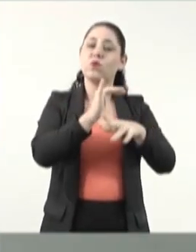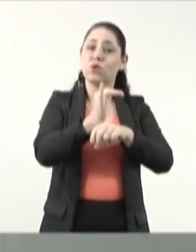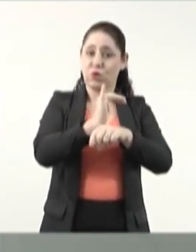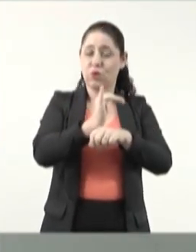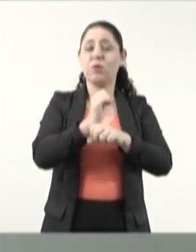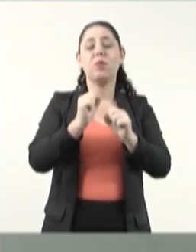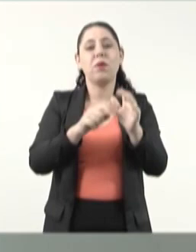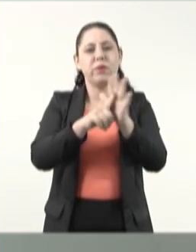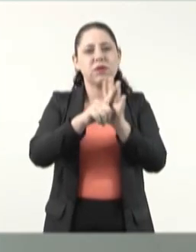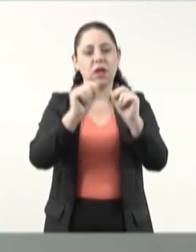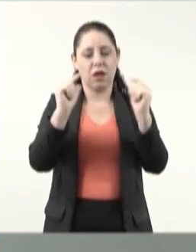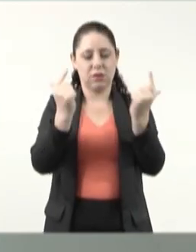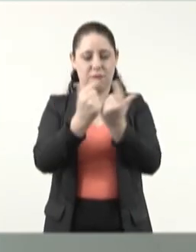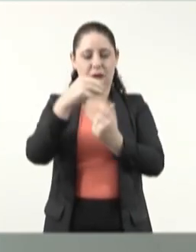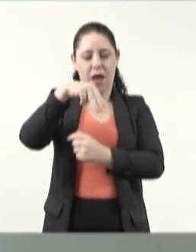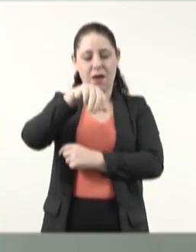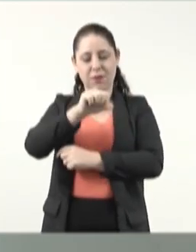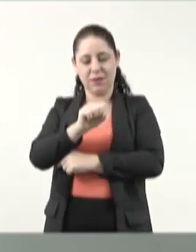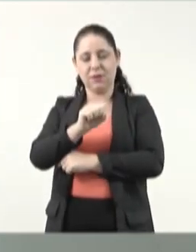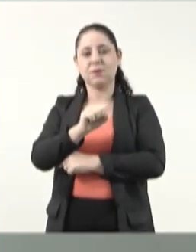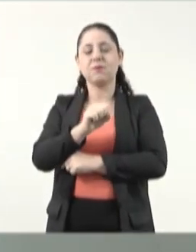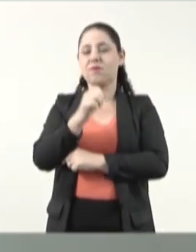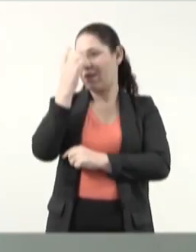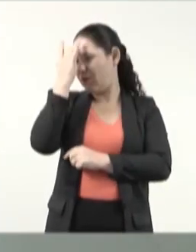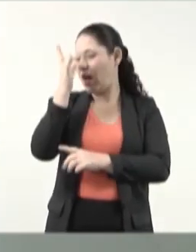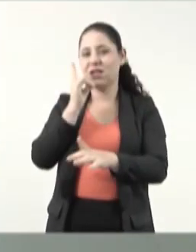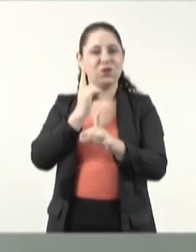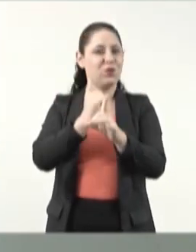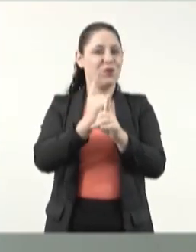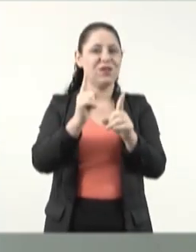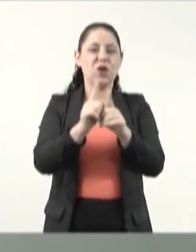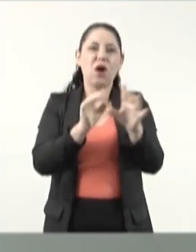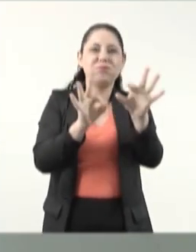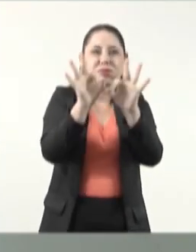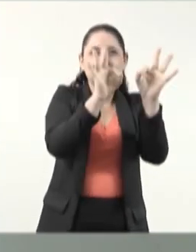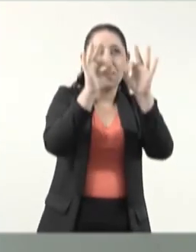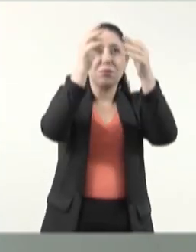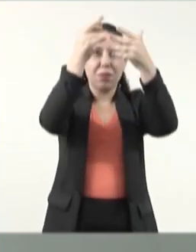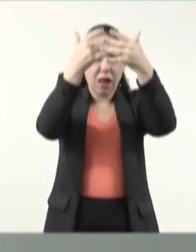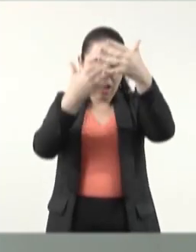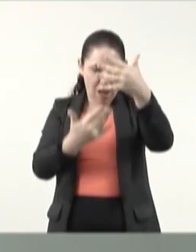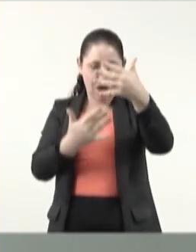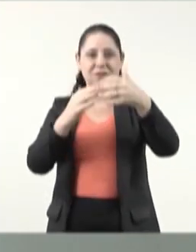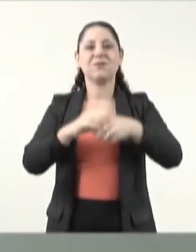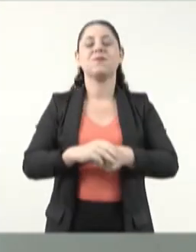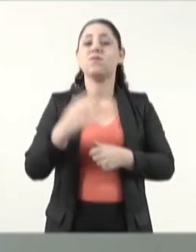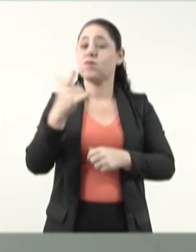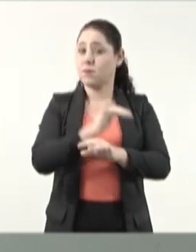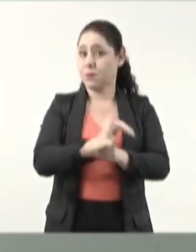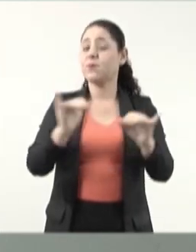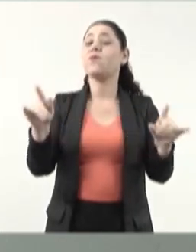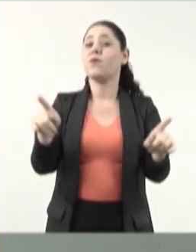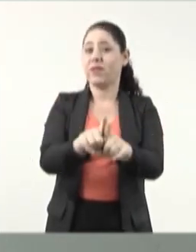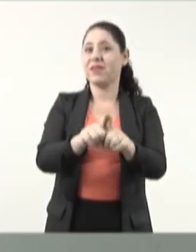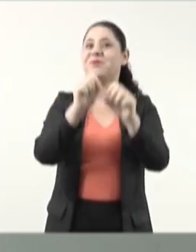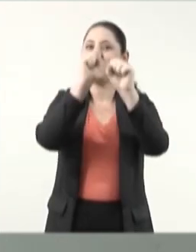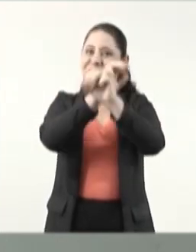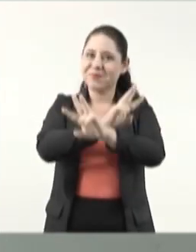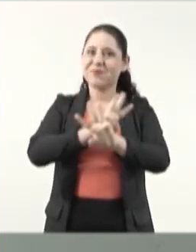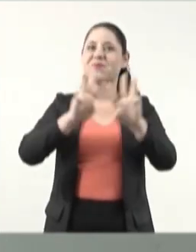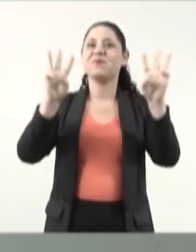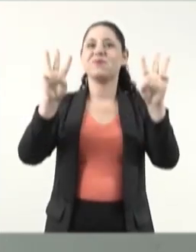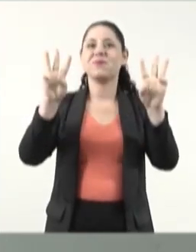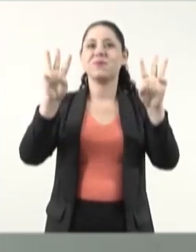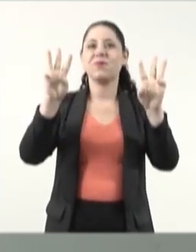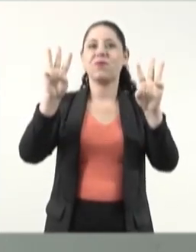você pesquisar por lá, Assembleia Legislativa de MS, é bem fácil achar, tudo organizadinho em playlists para você. Outras notícias também no nosso site,